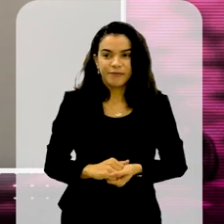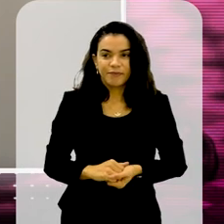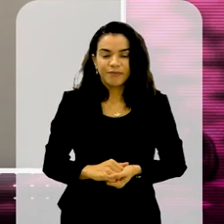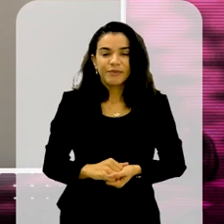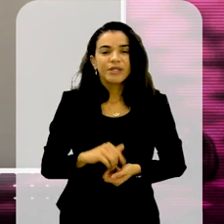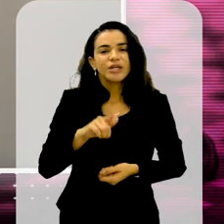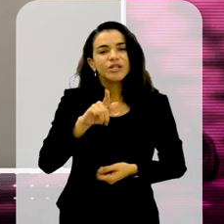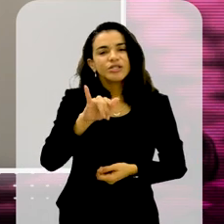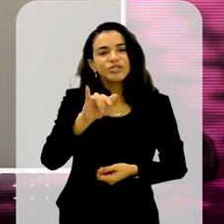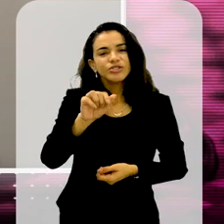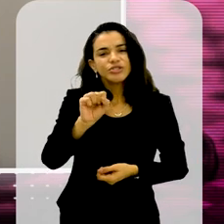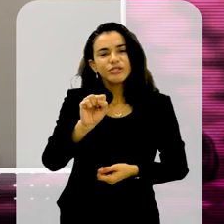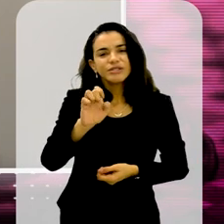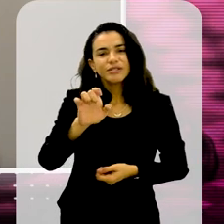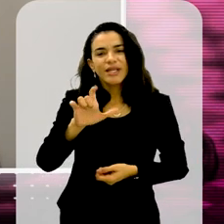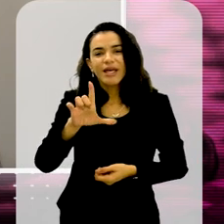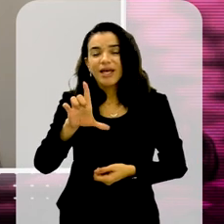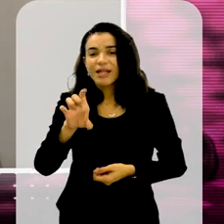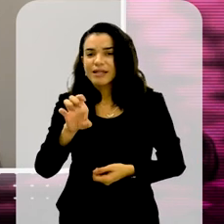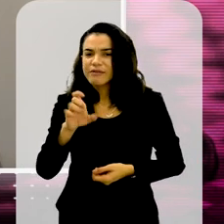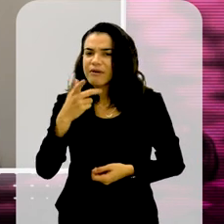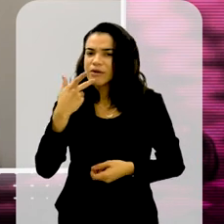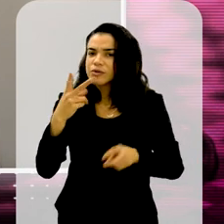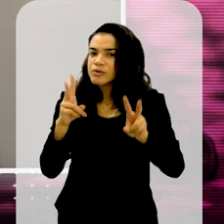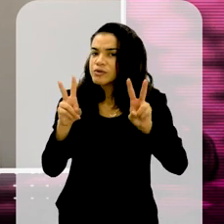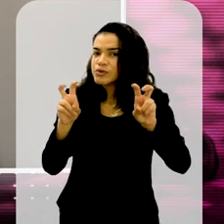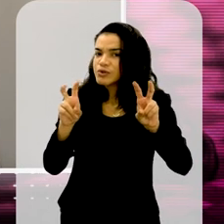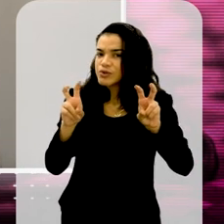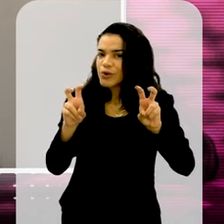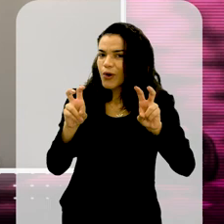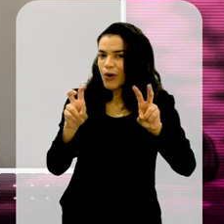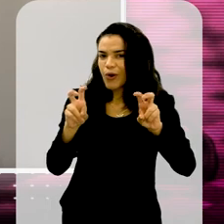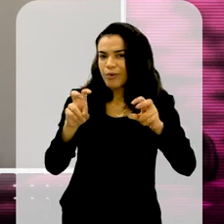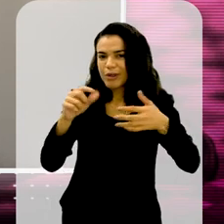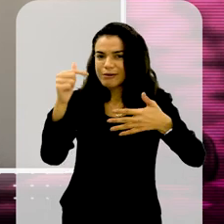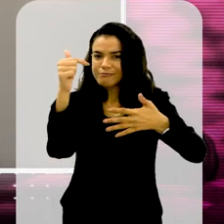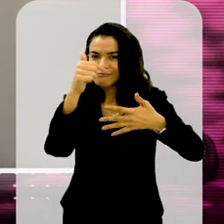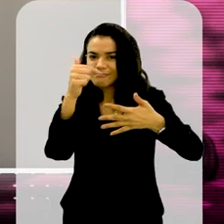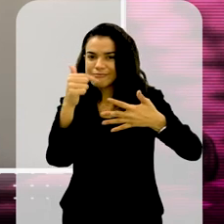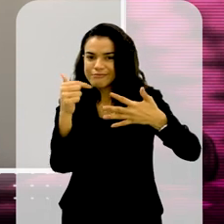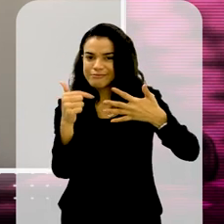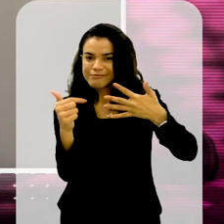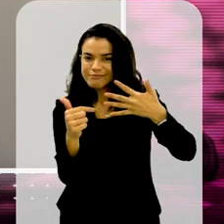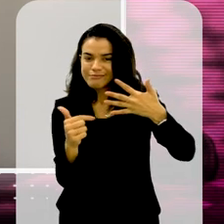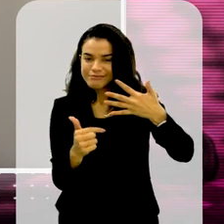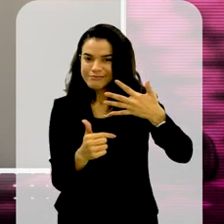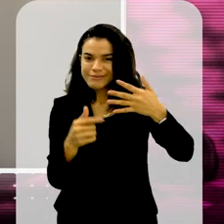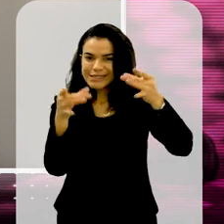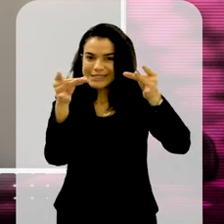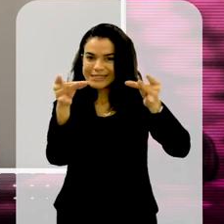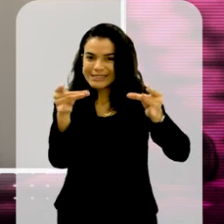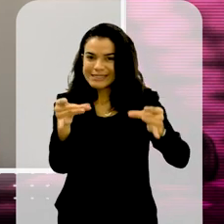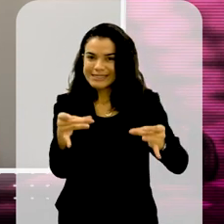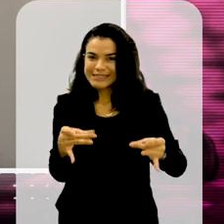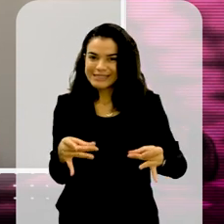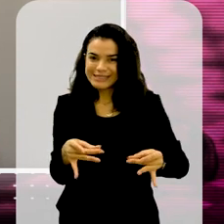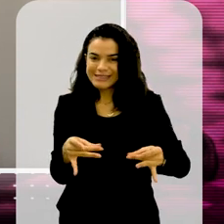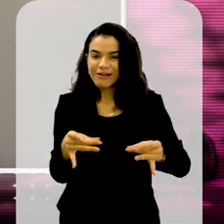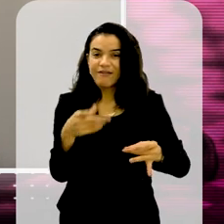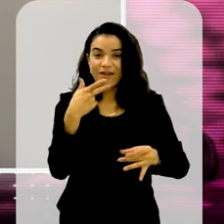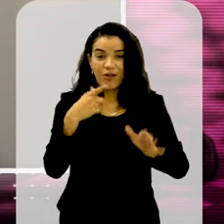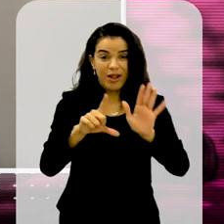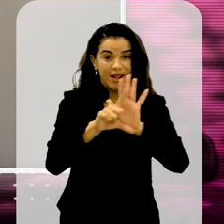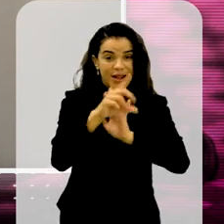passando. Gisele, você mencionou inúmeras esferas, né, de profundidade, digamos